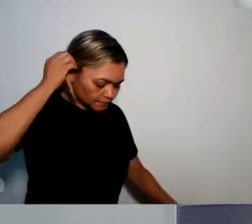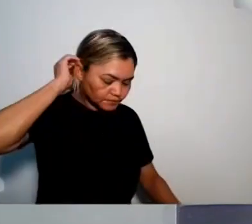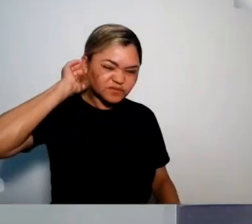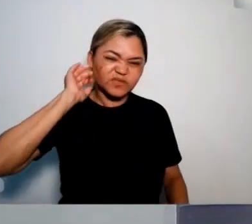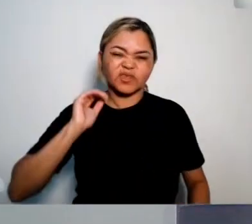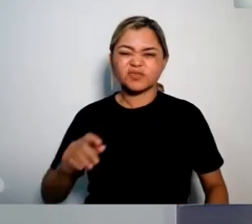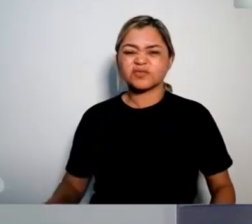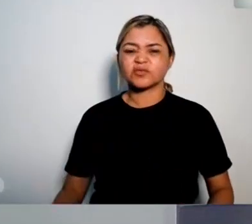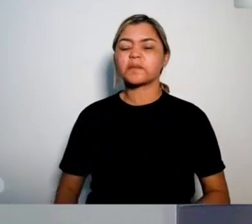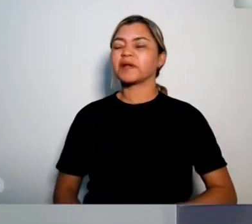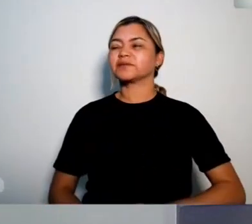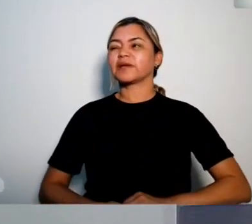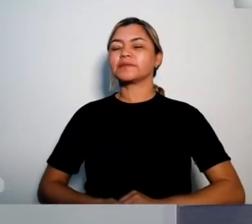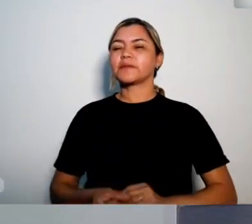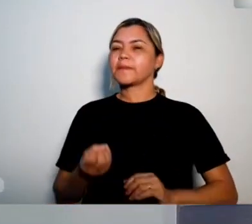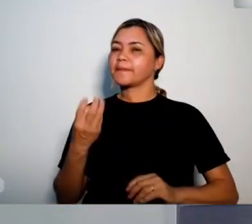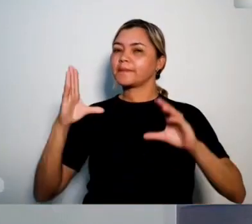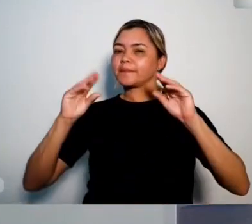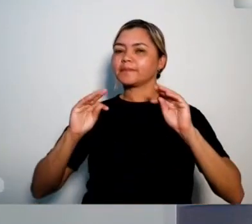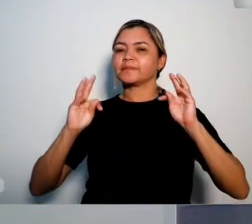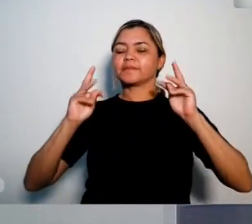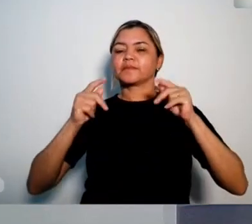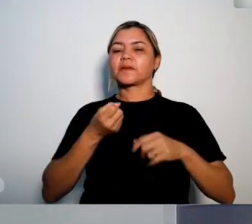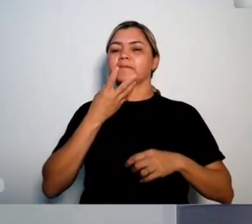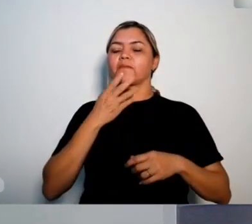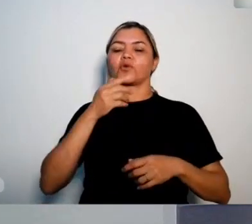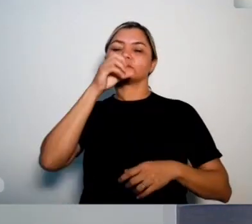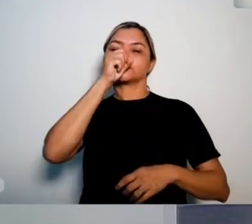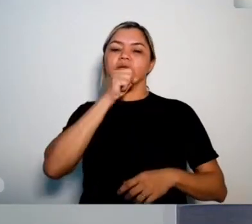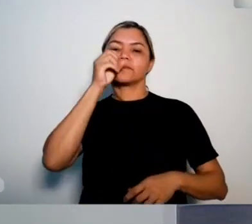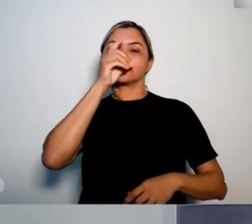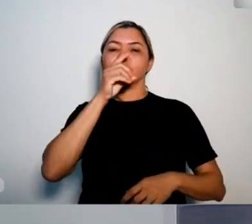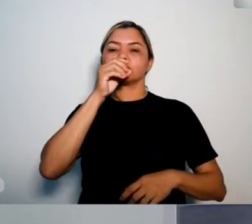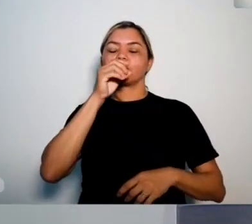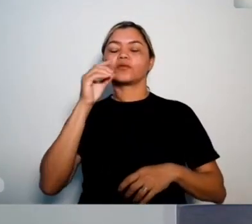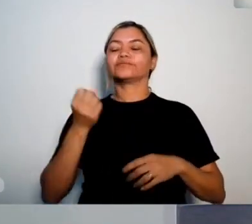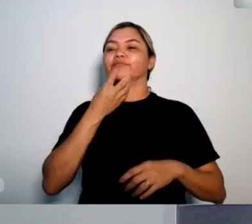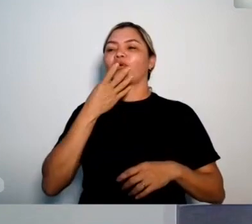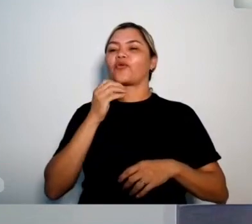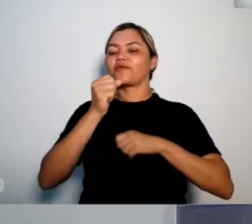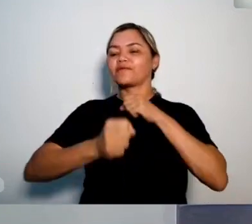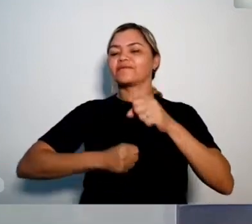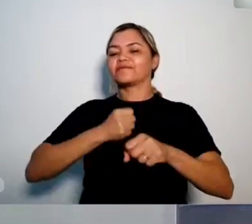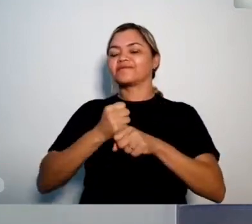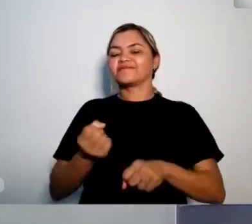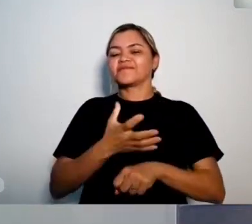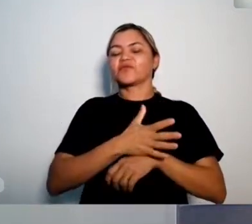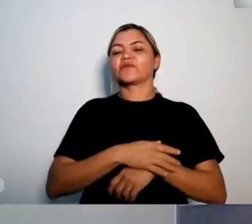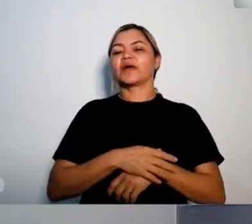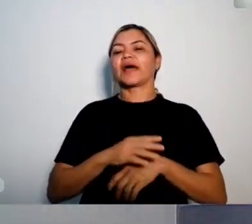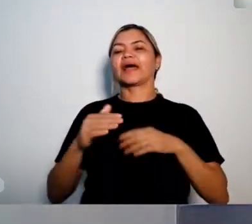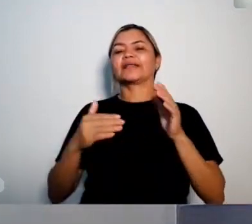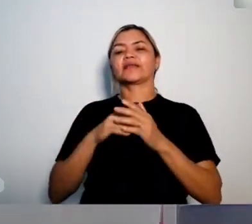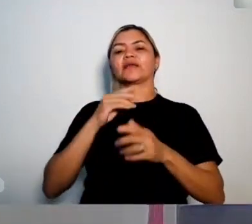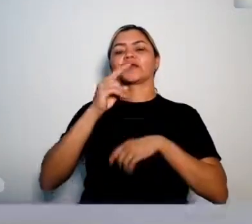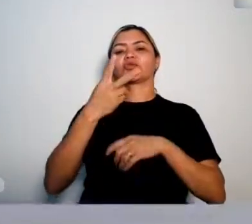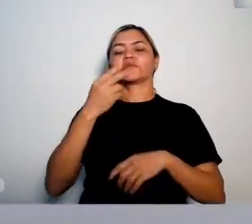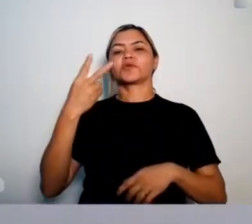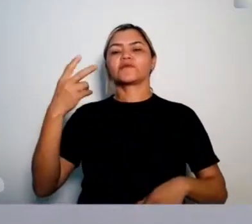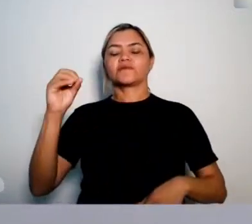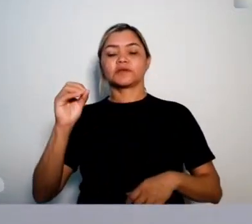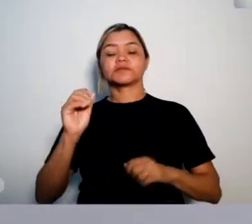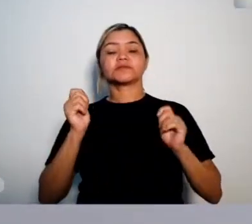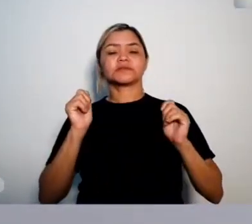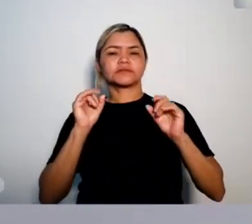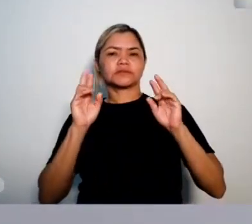a todos e um bom final de ano. E até 2020, se Deus quiser. Próximo vereador